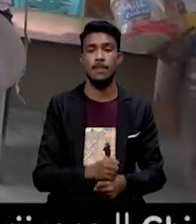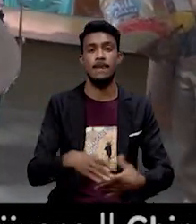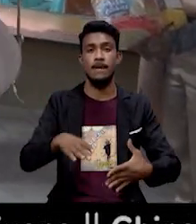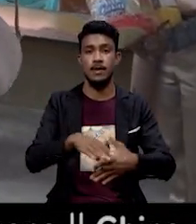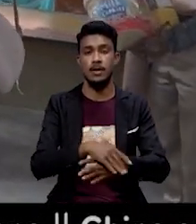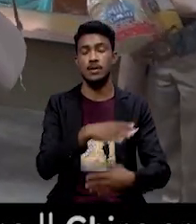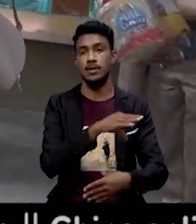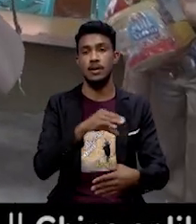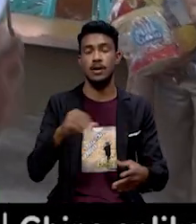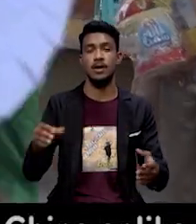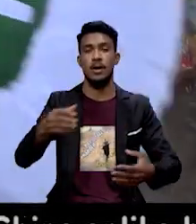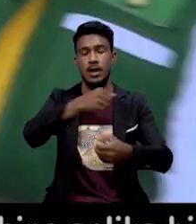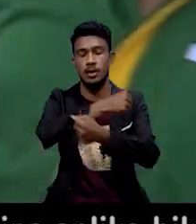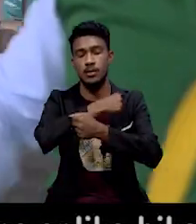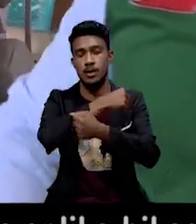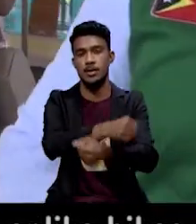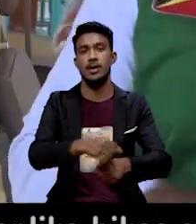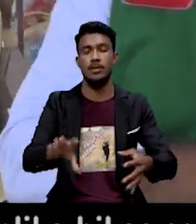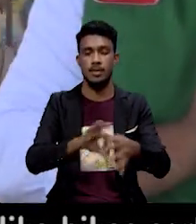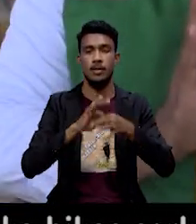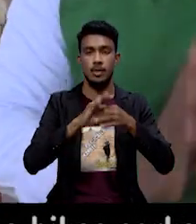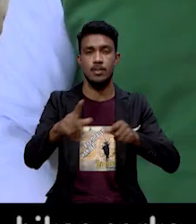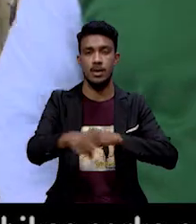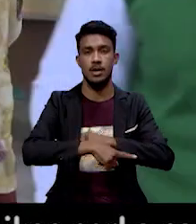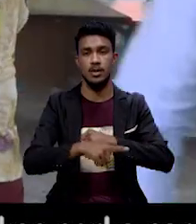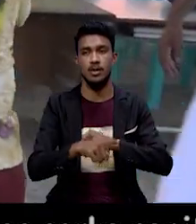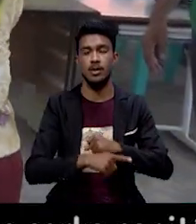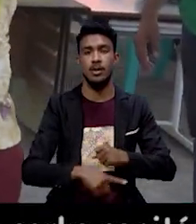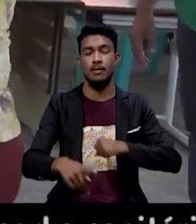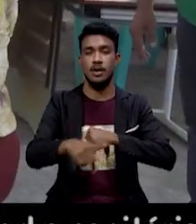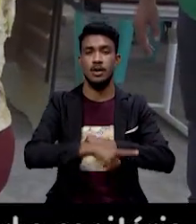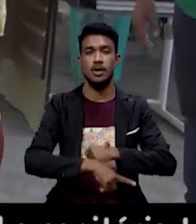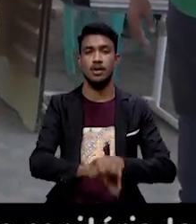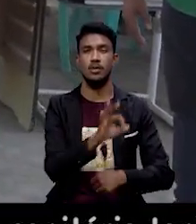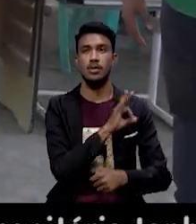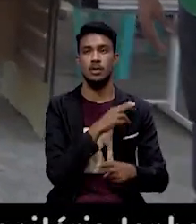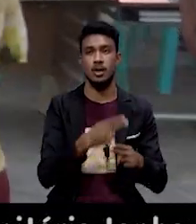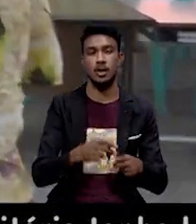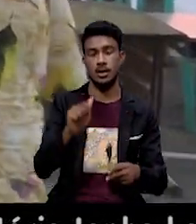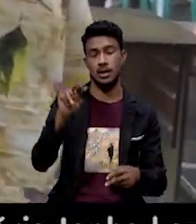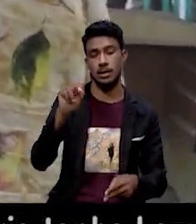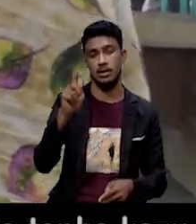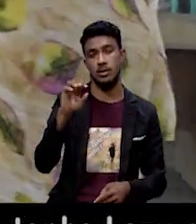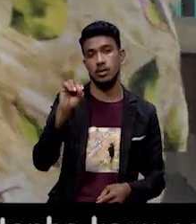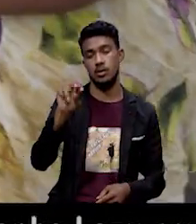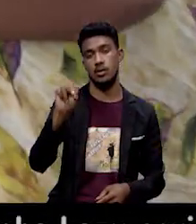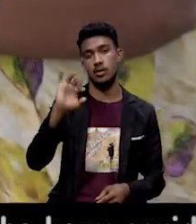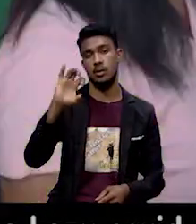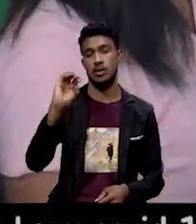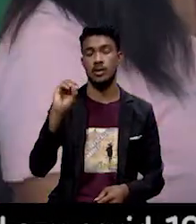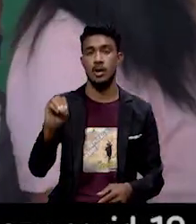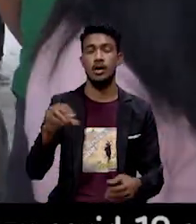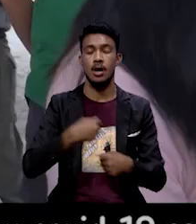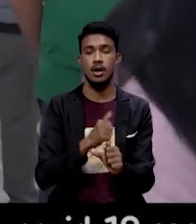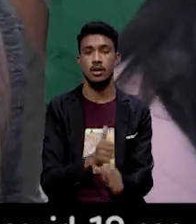Estrutura Partido Nien. Representante Conselheiro Máximo Partido Kunto Antônio Verdial encoraza prisioneiro Sira a cumprir regra